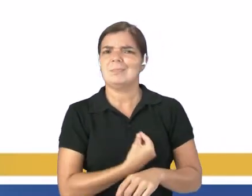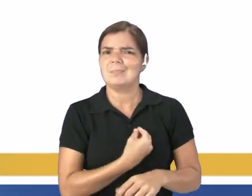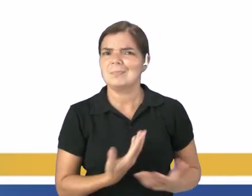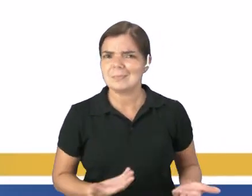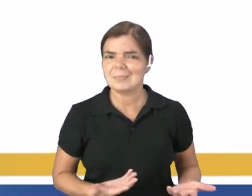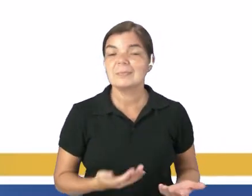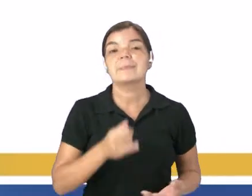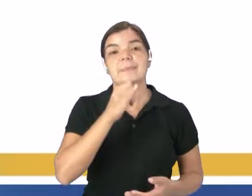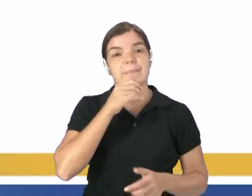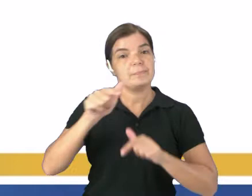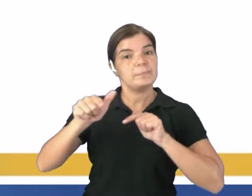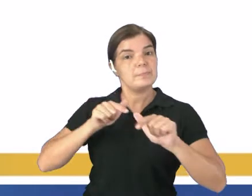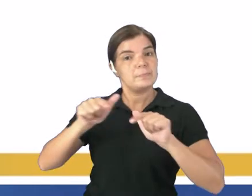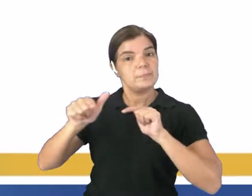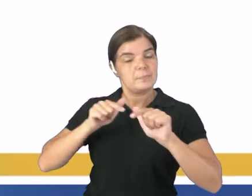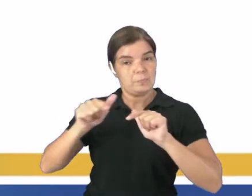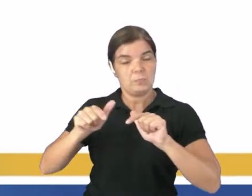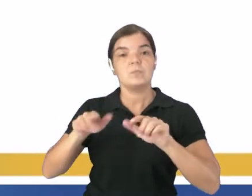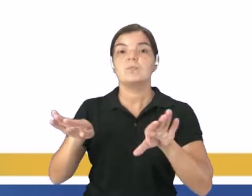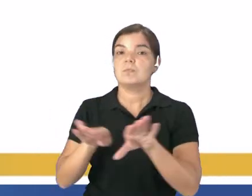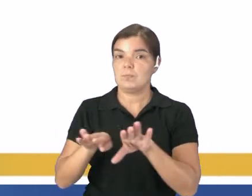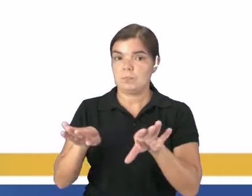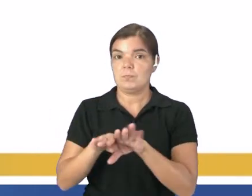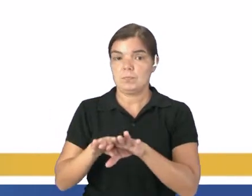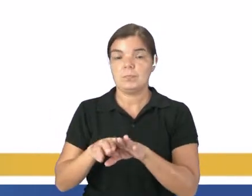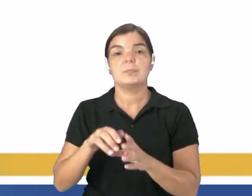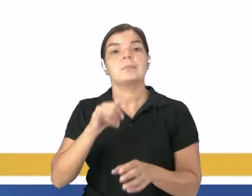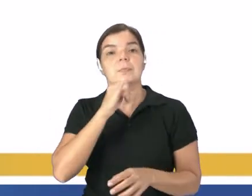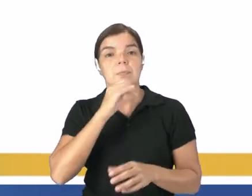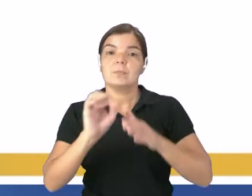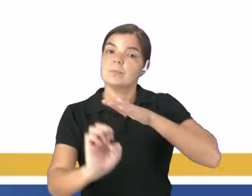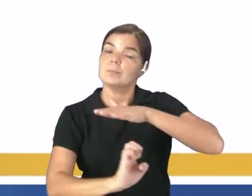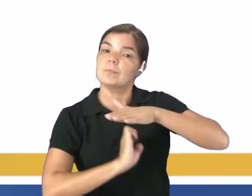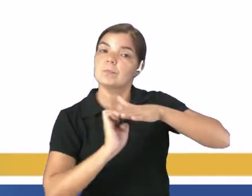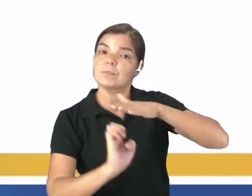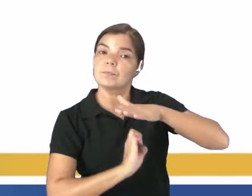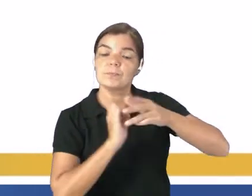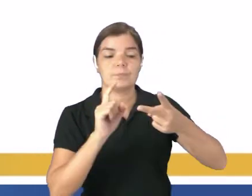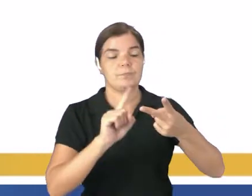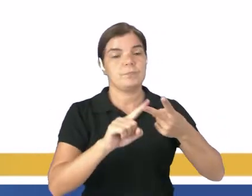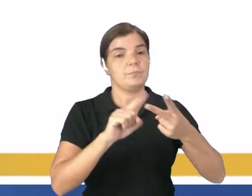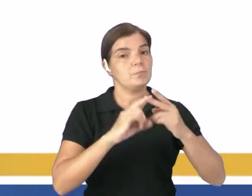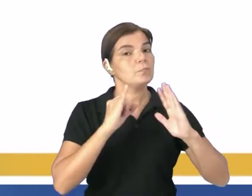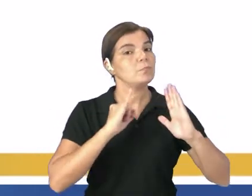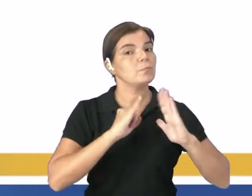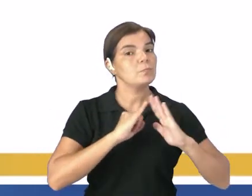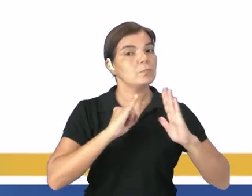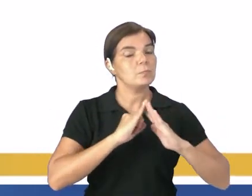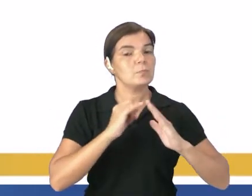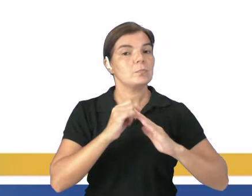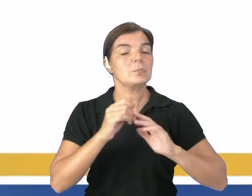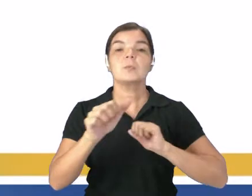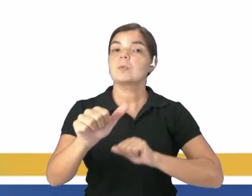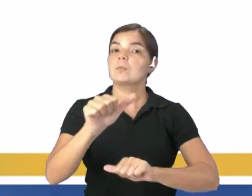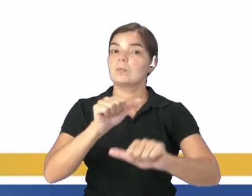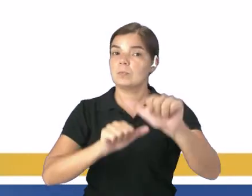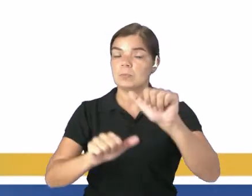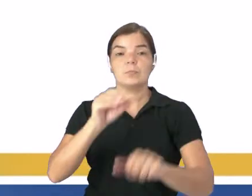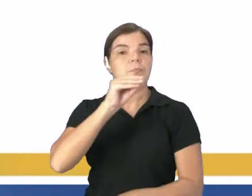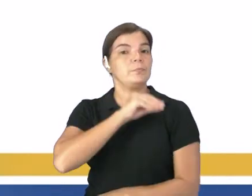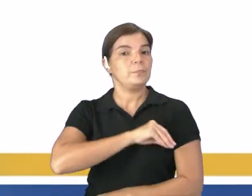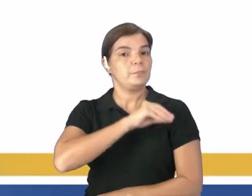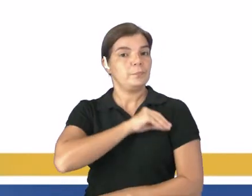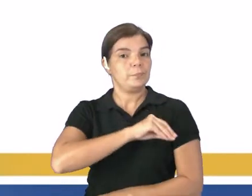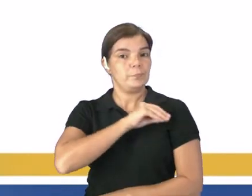O trabalhador, ele vende as horas do dia dele para uma determinada empresa, para uma determinada instituição, em troca de um salário para